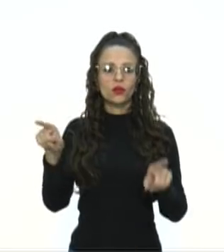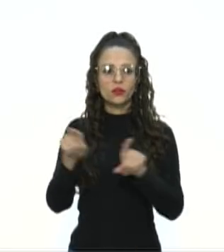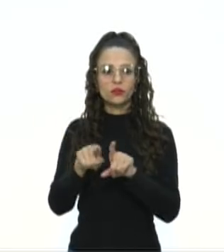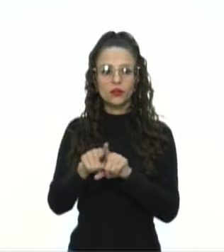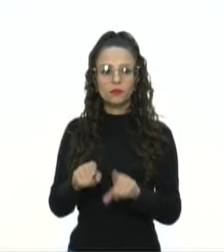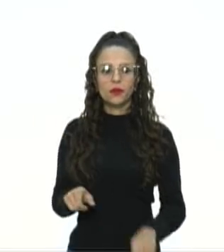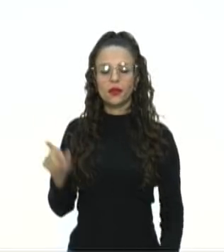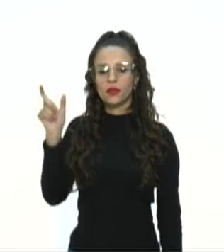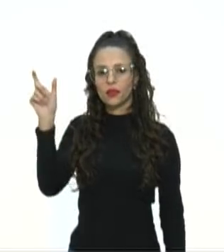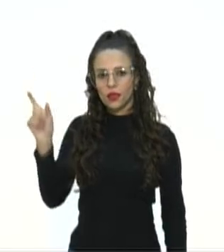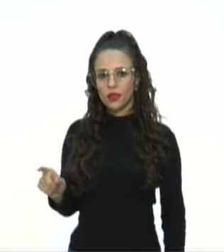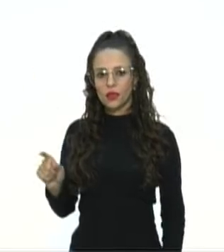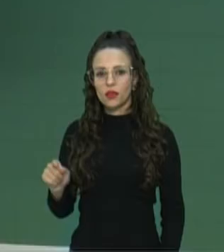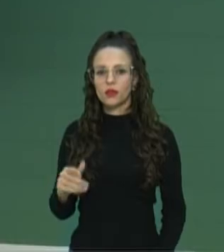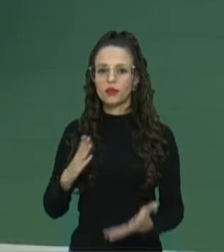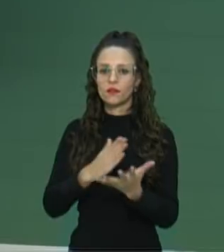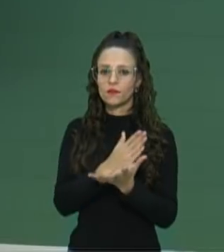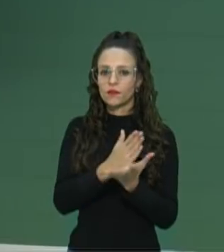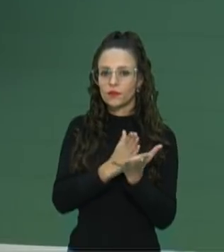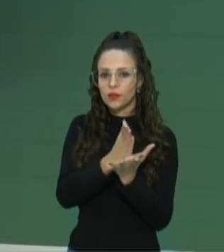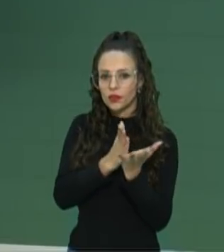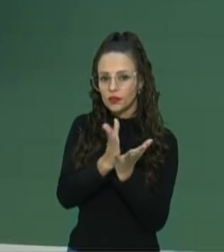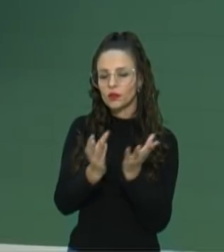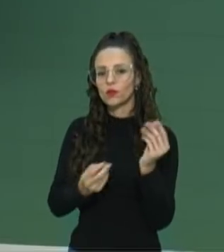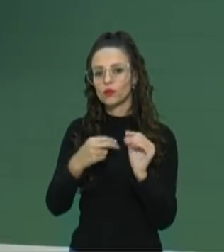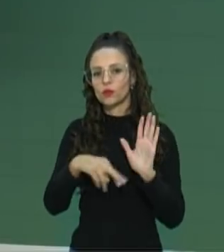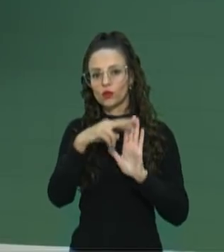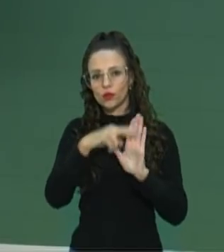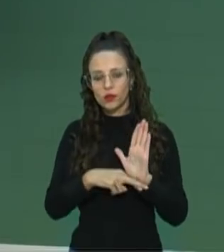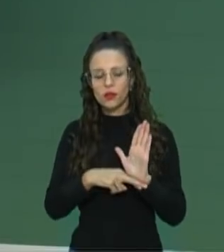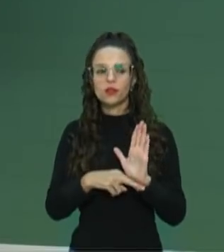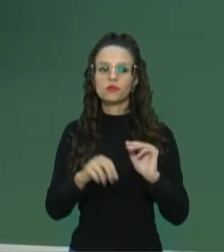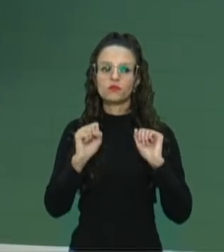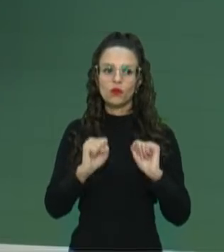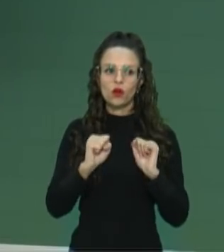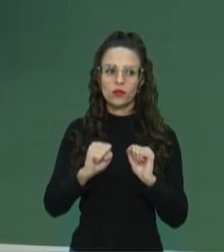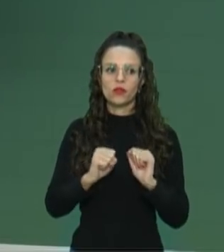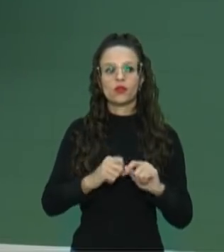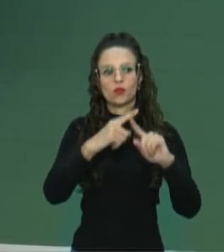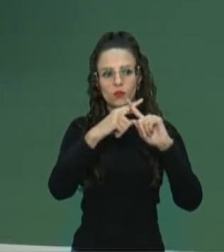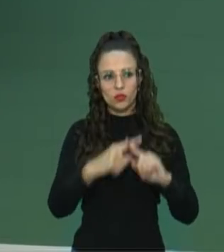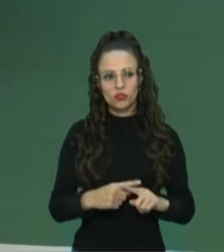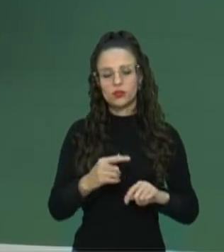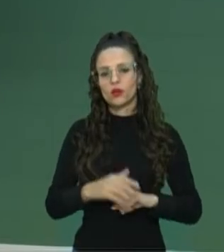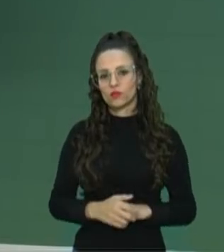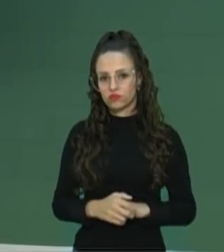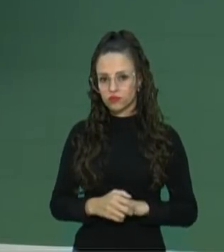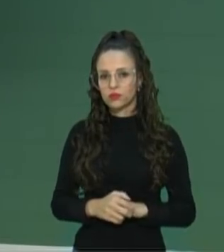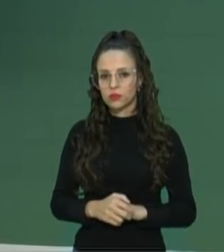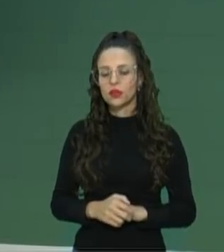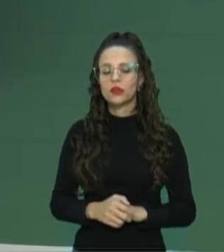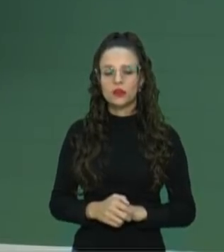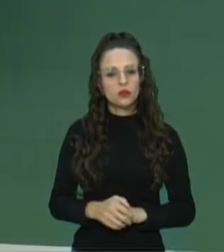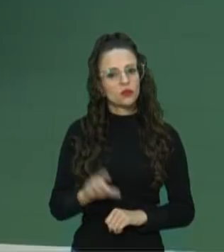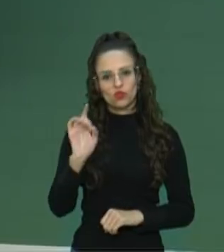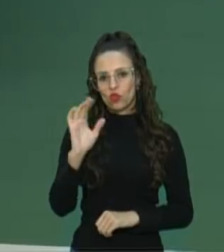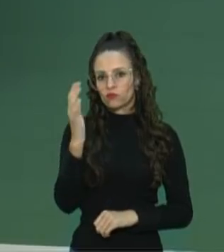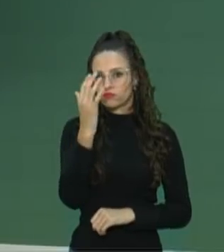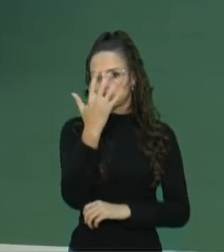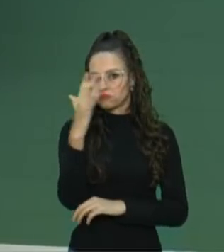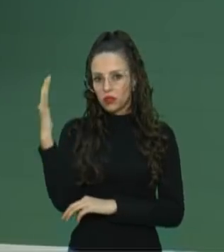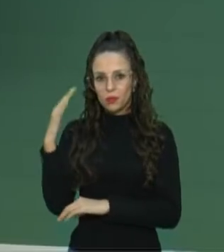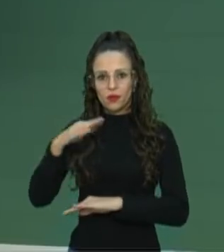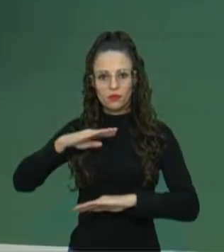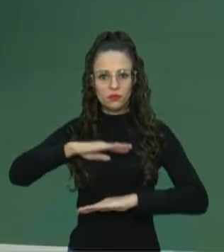situações das vertentes, como elas são organizadas, né, elas podem ser organizadas como competição, apenas como